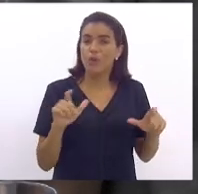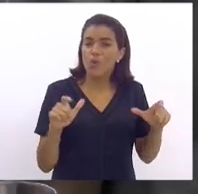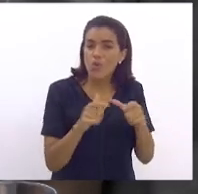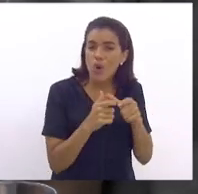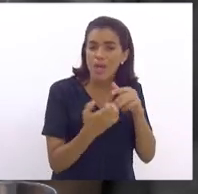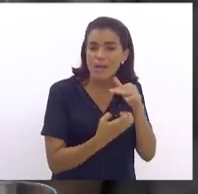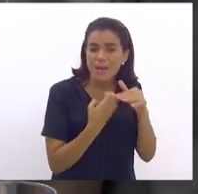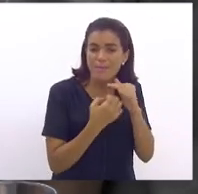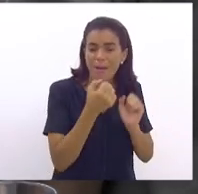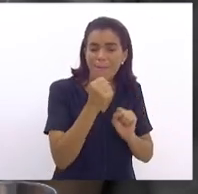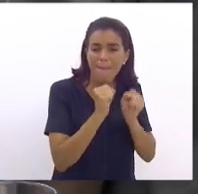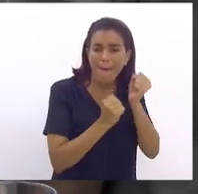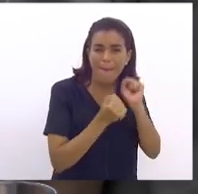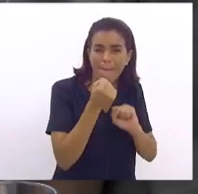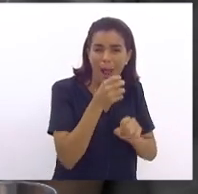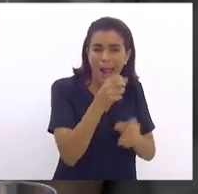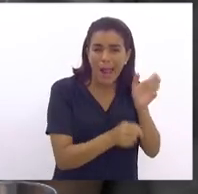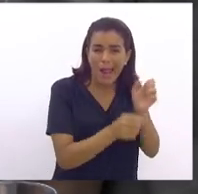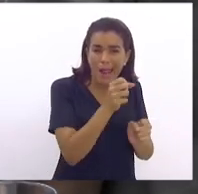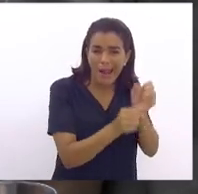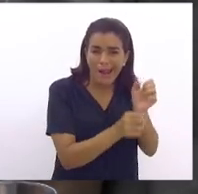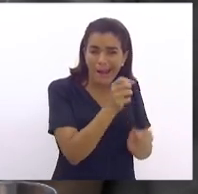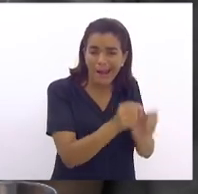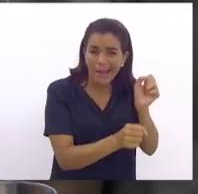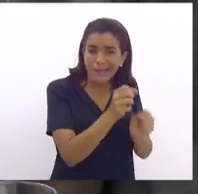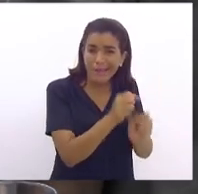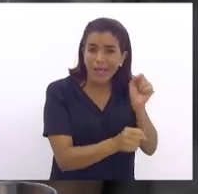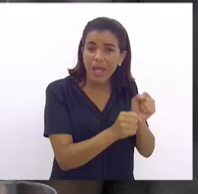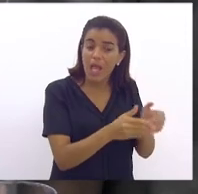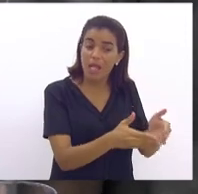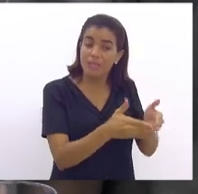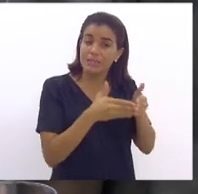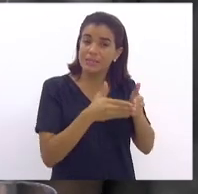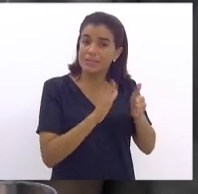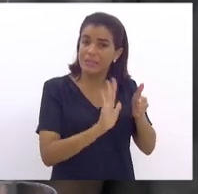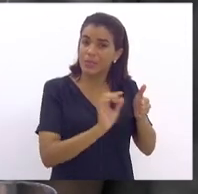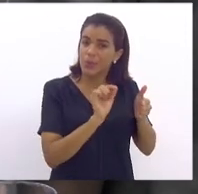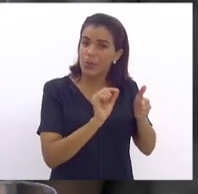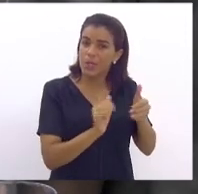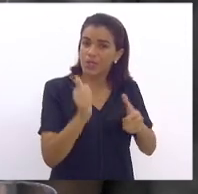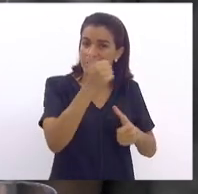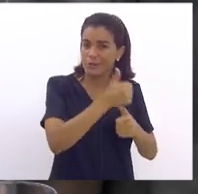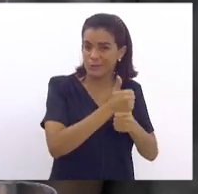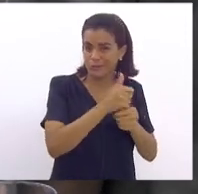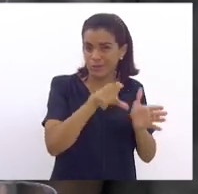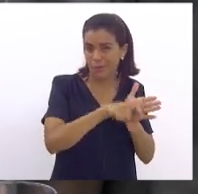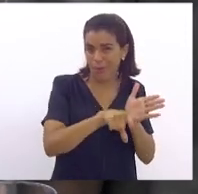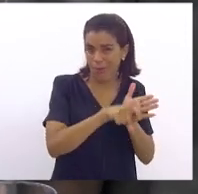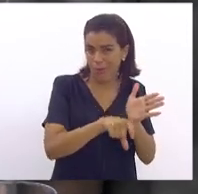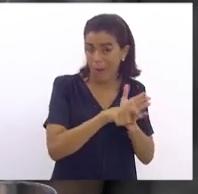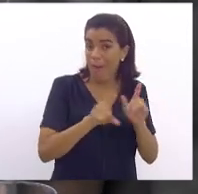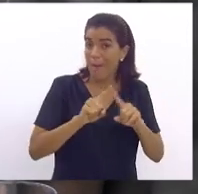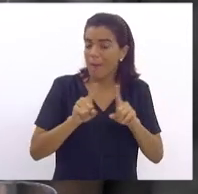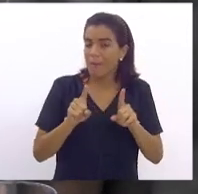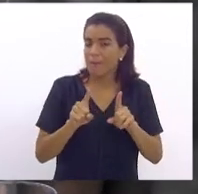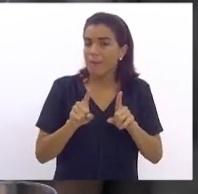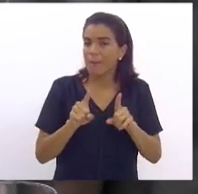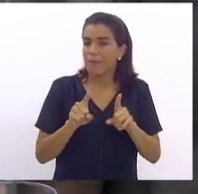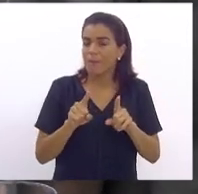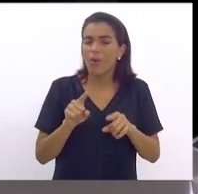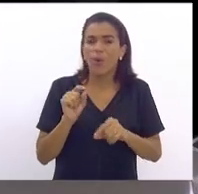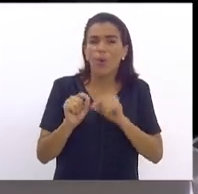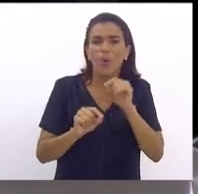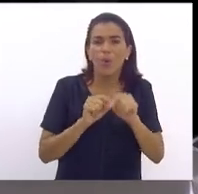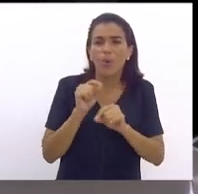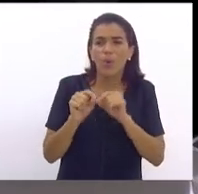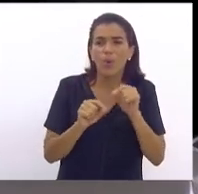o nosso pequeno produtor, ele estaria isento, em tese, da substituição tributária. Mas a lei fez esse projeto, né? Porque ele vai